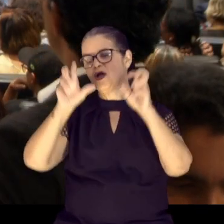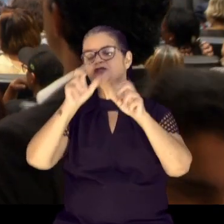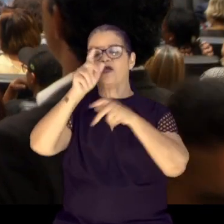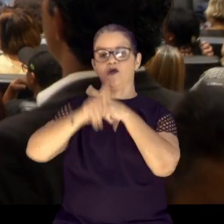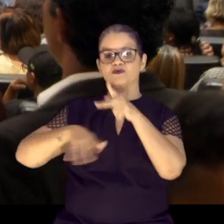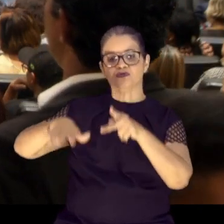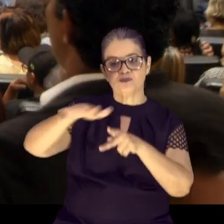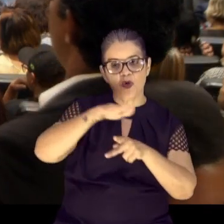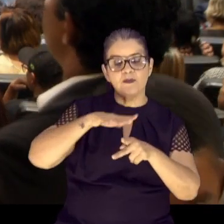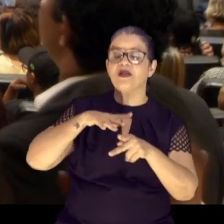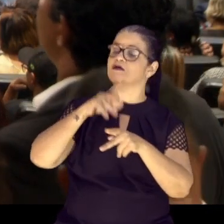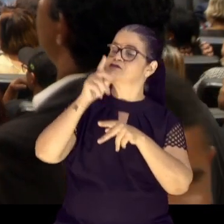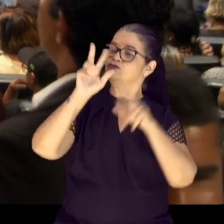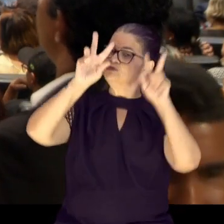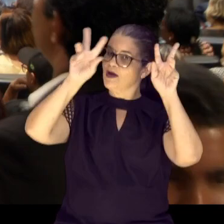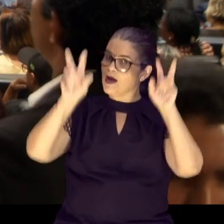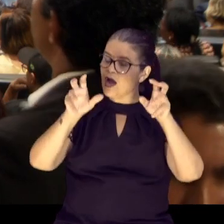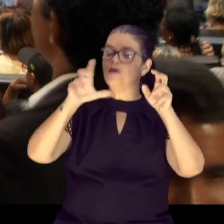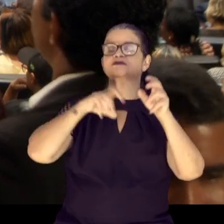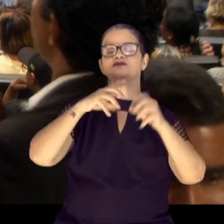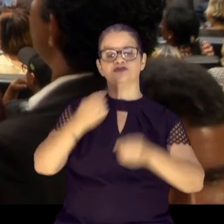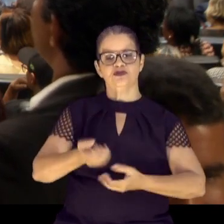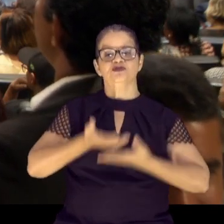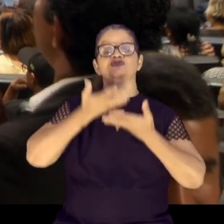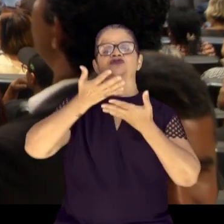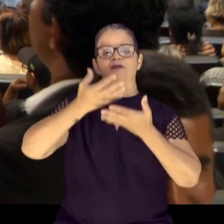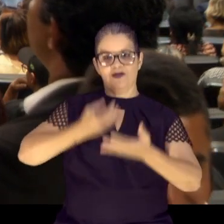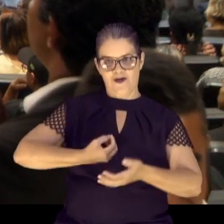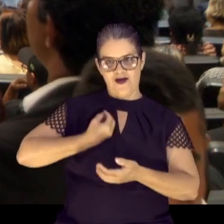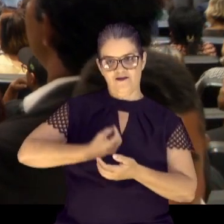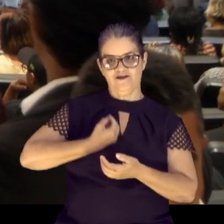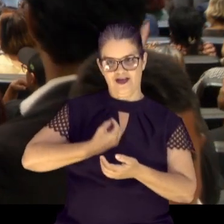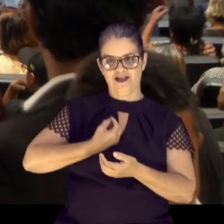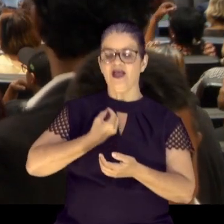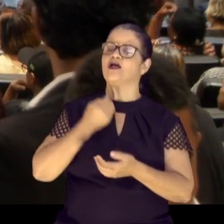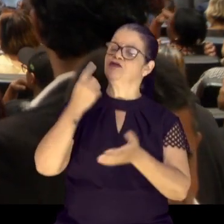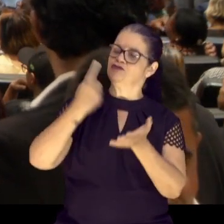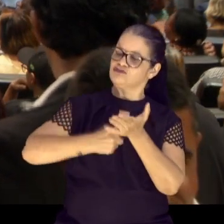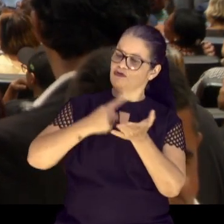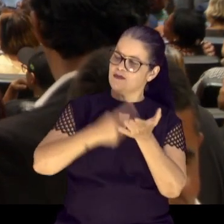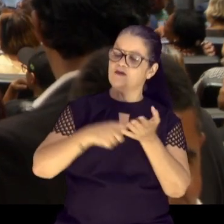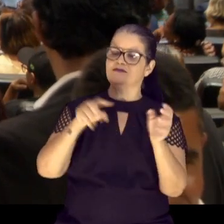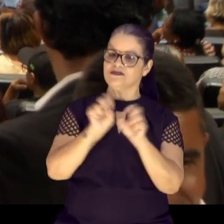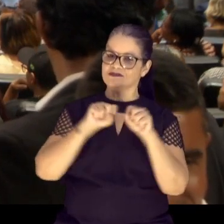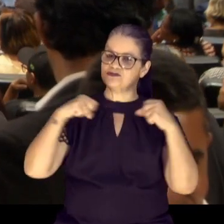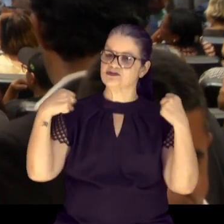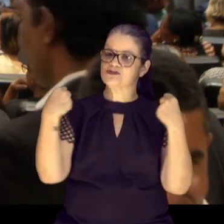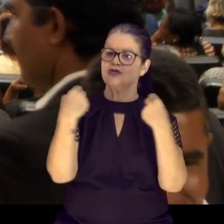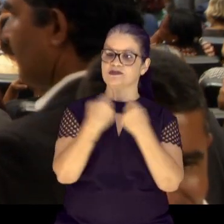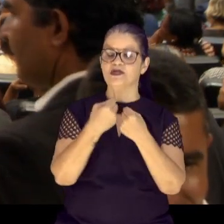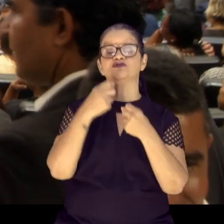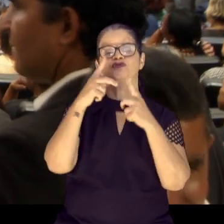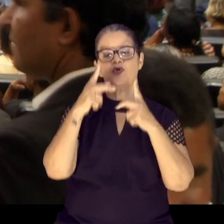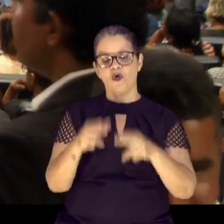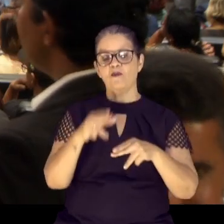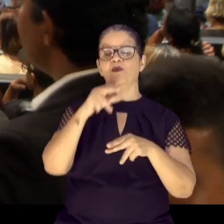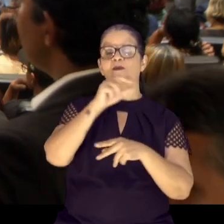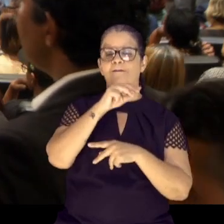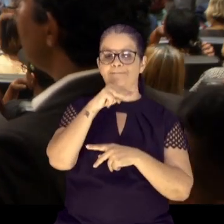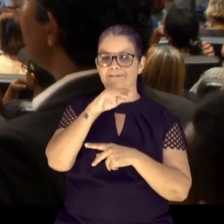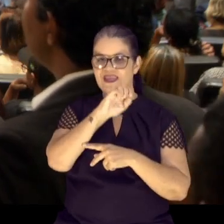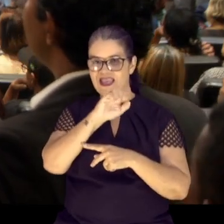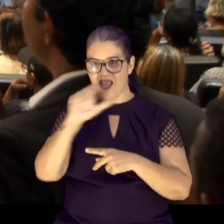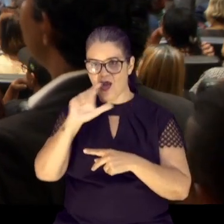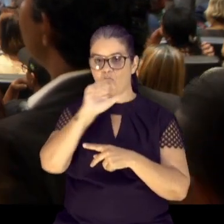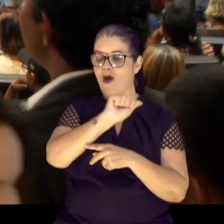populares, causas essas que inspiram a vida e os compromissos de socialistas como Miguel Arraes e